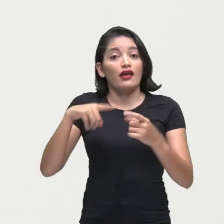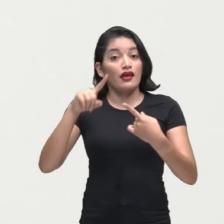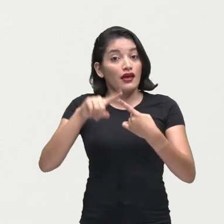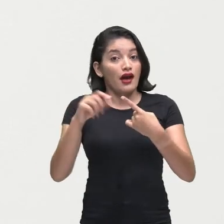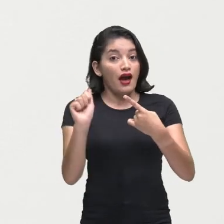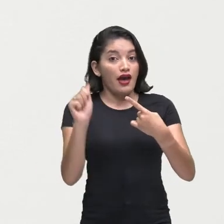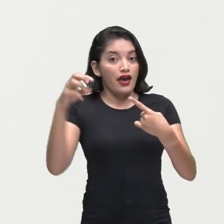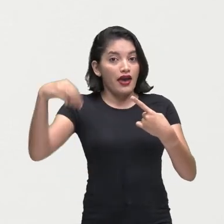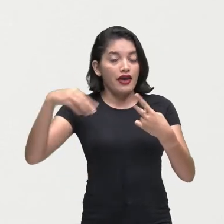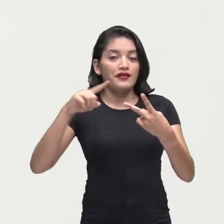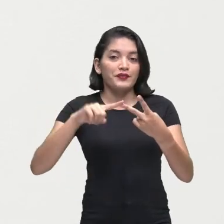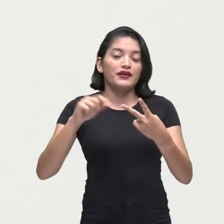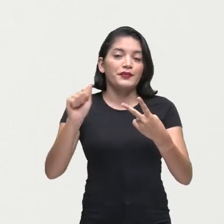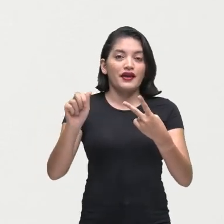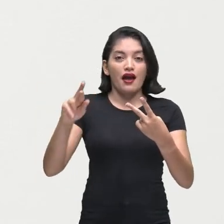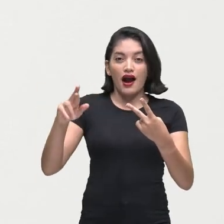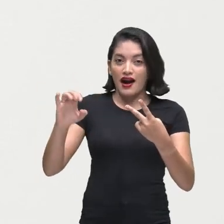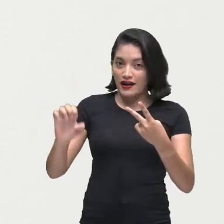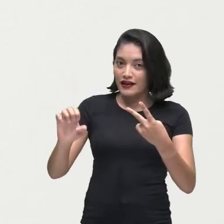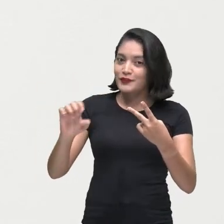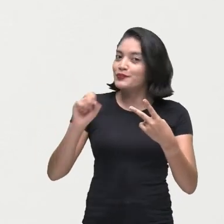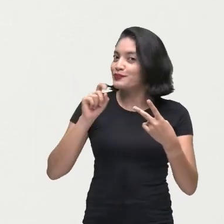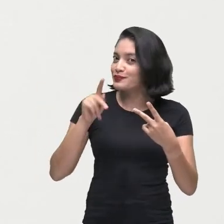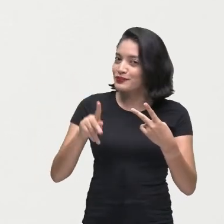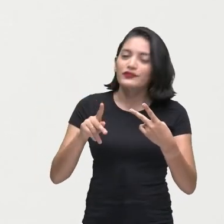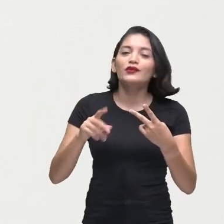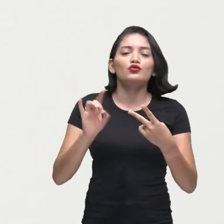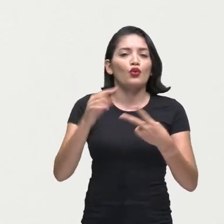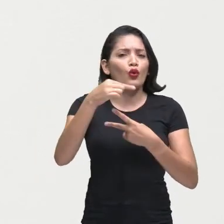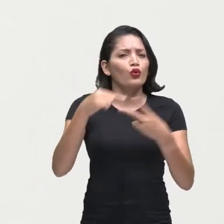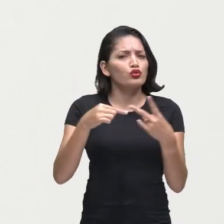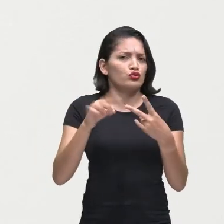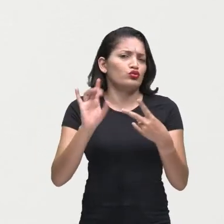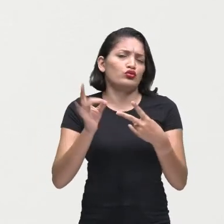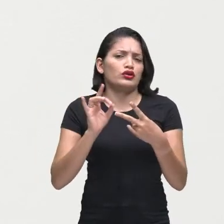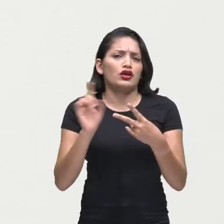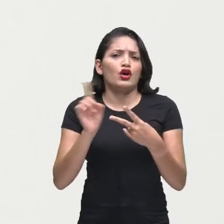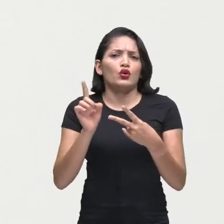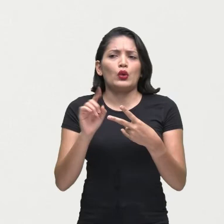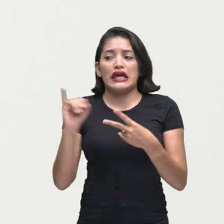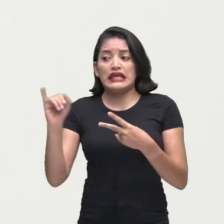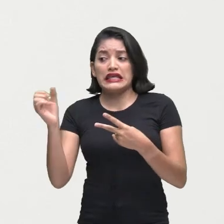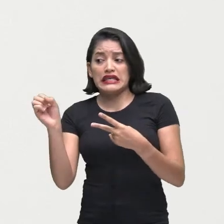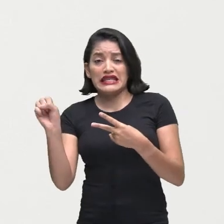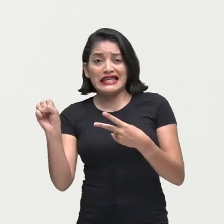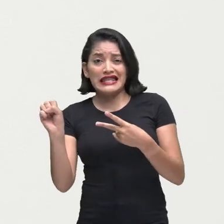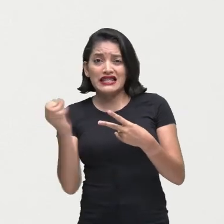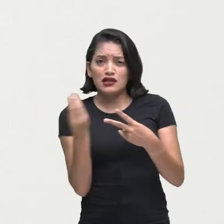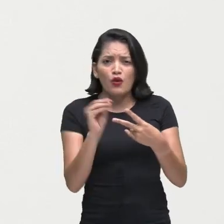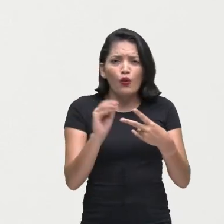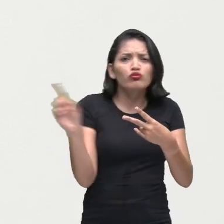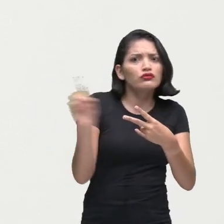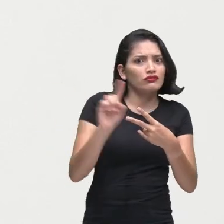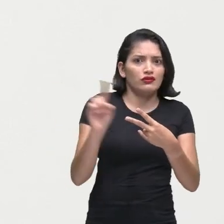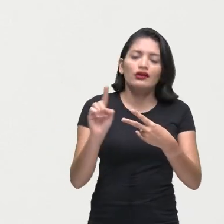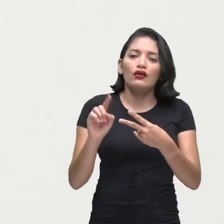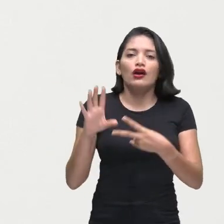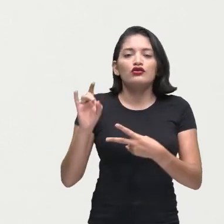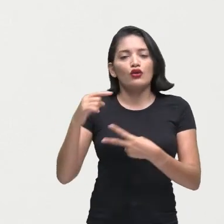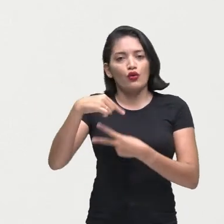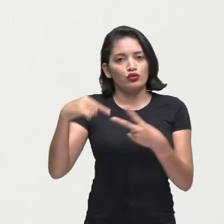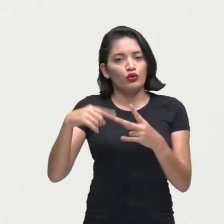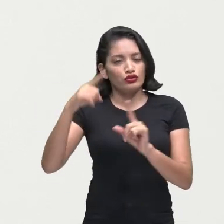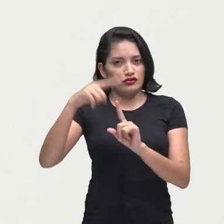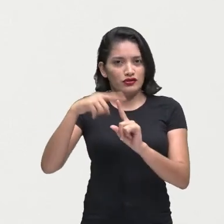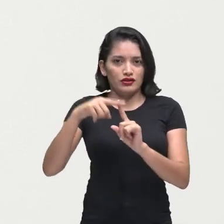Enzo ou a certo só essas duas o juiz não foi colocado aí tudo bem só essas duas formas de